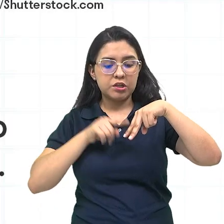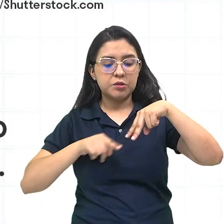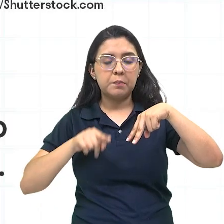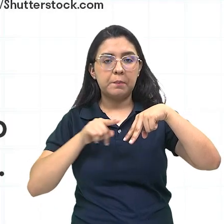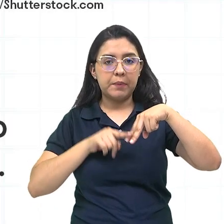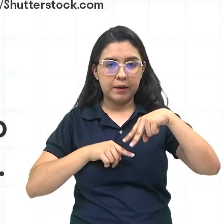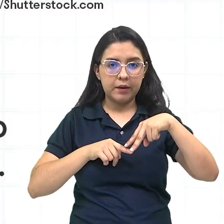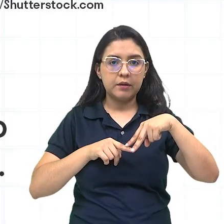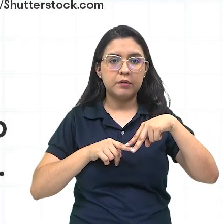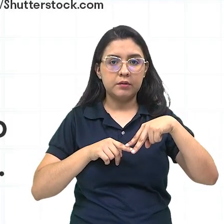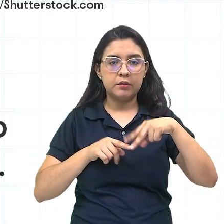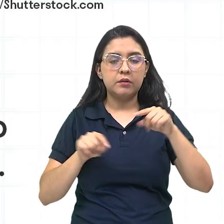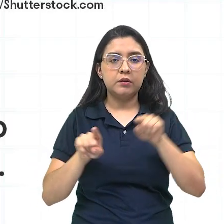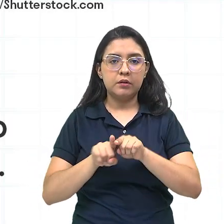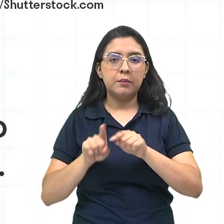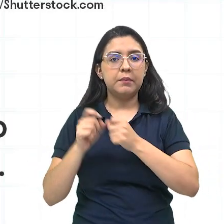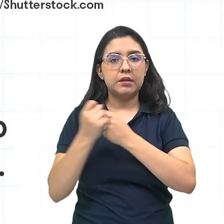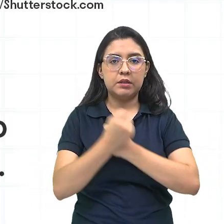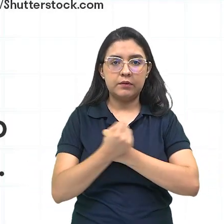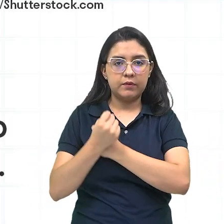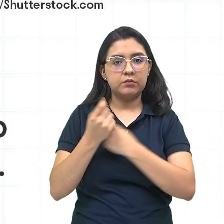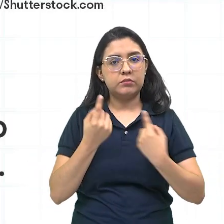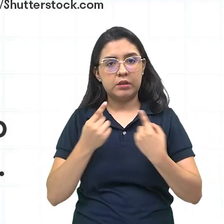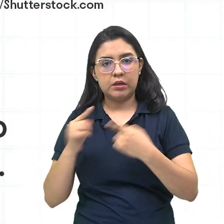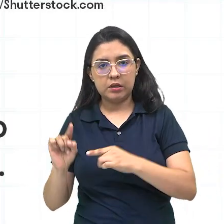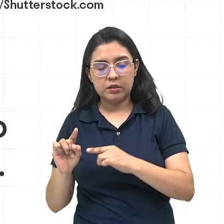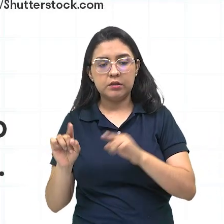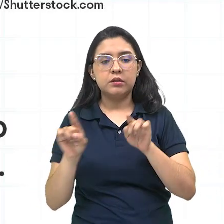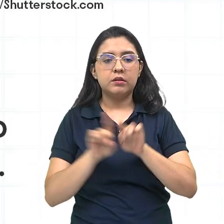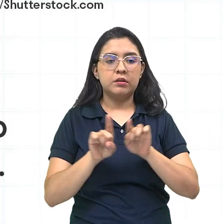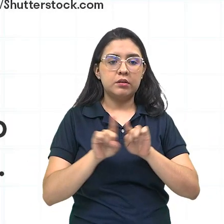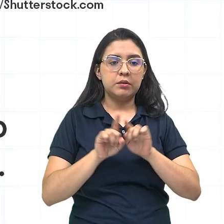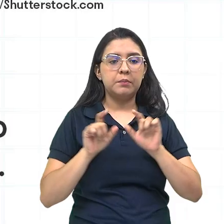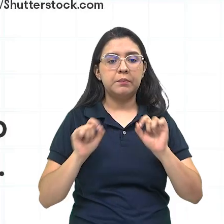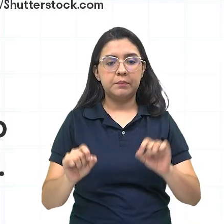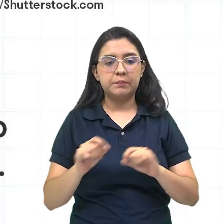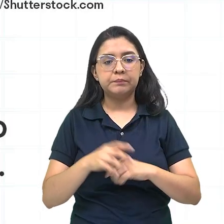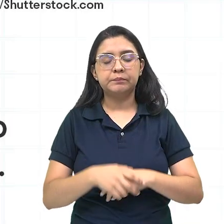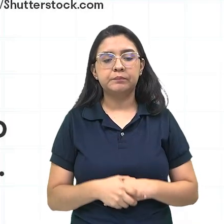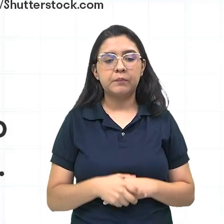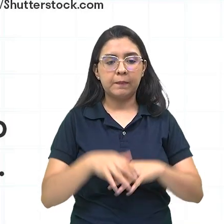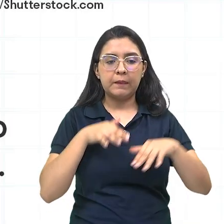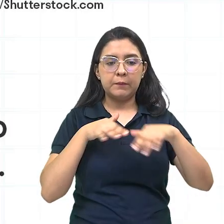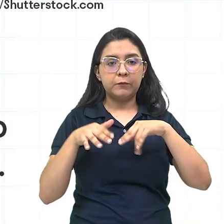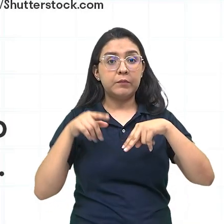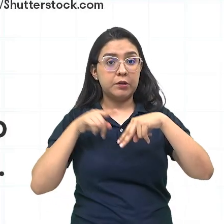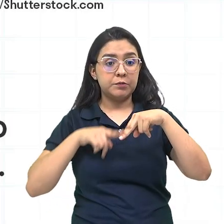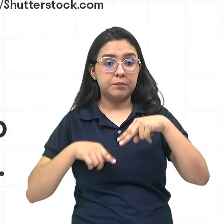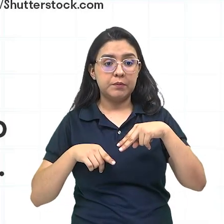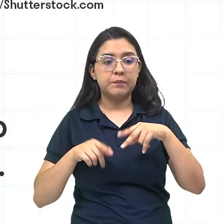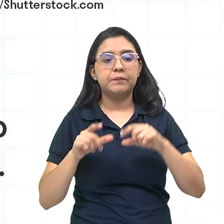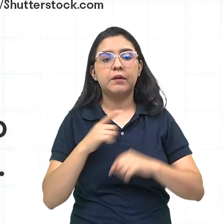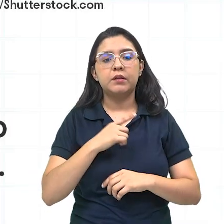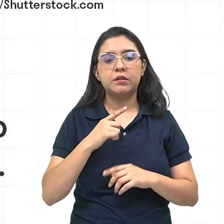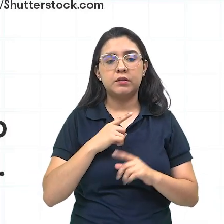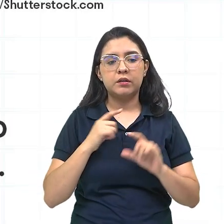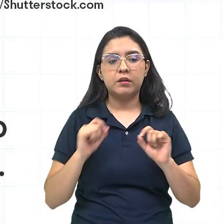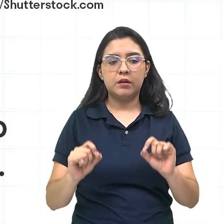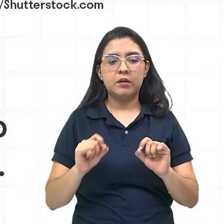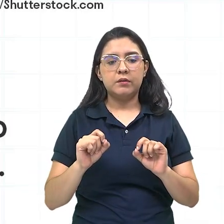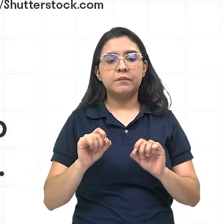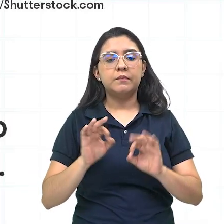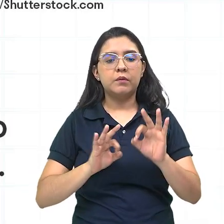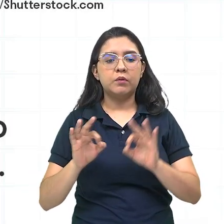para atacar ou defender e realizar golpes baixos. O combate é dividido em